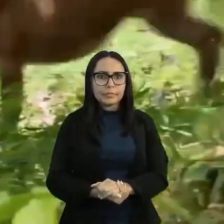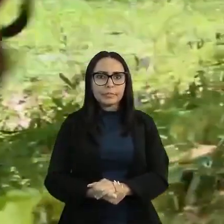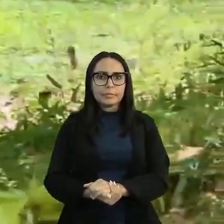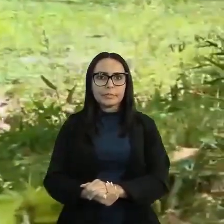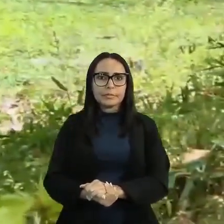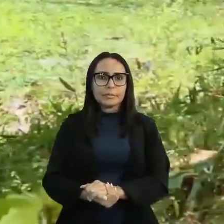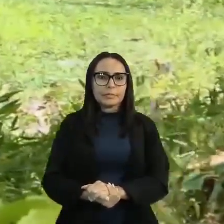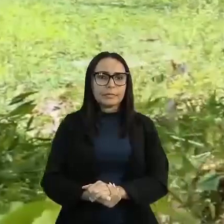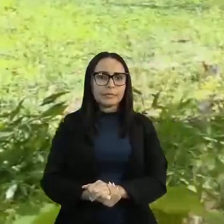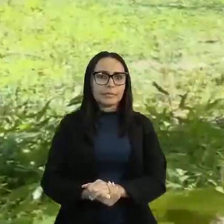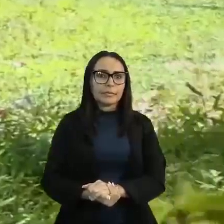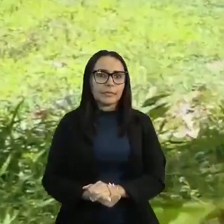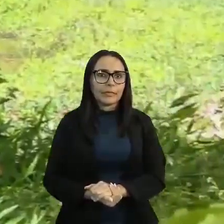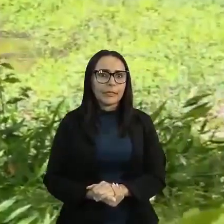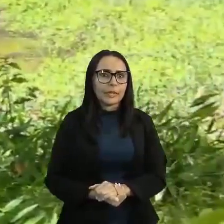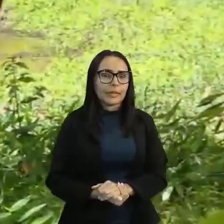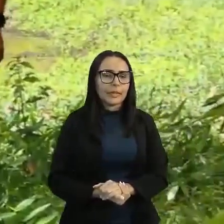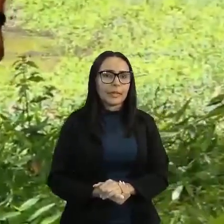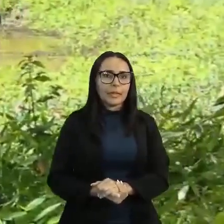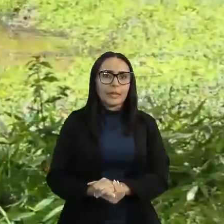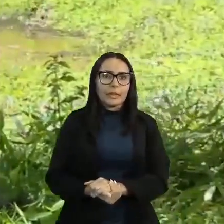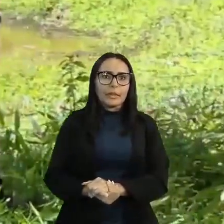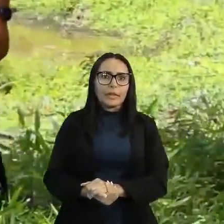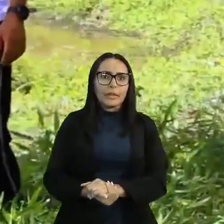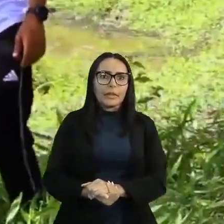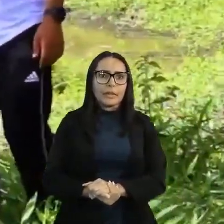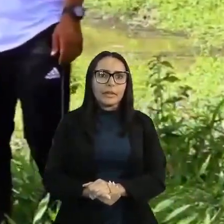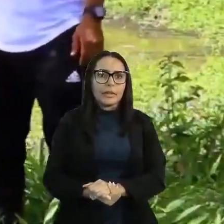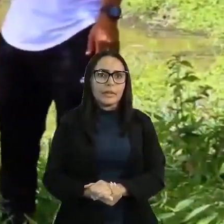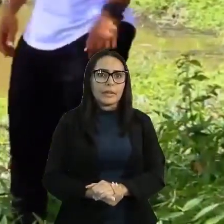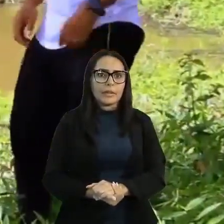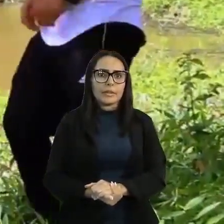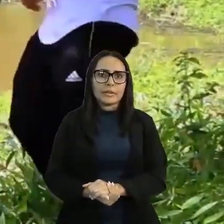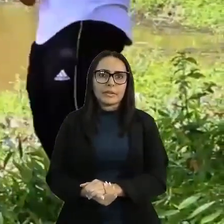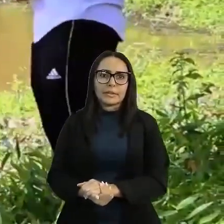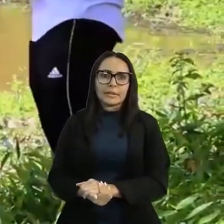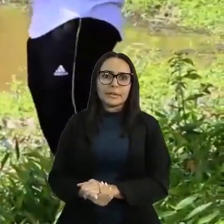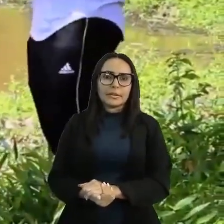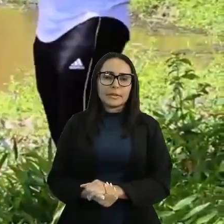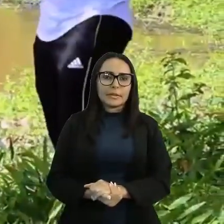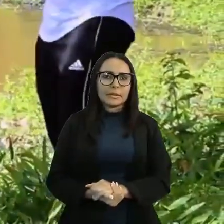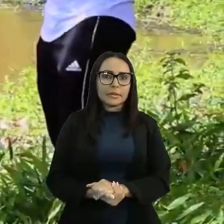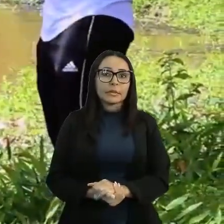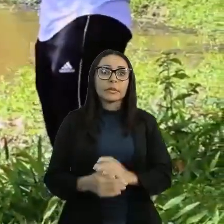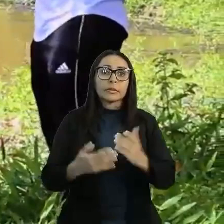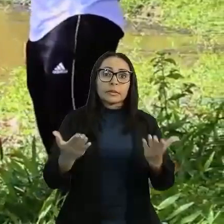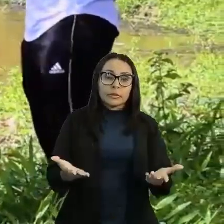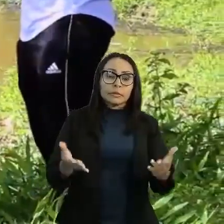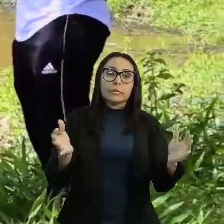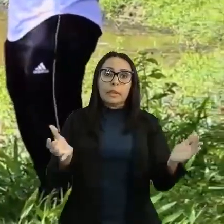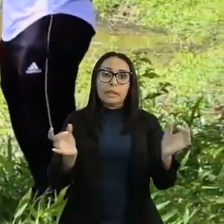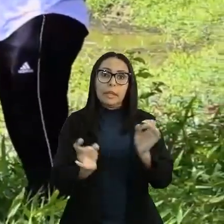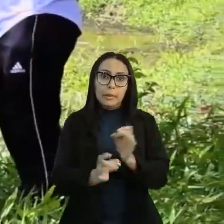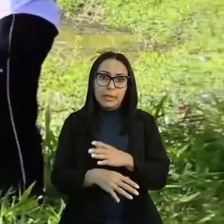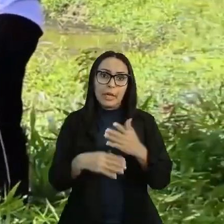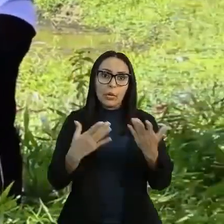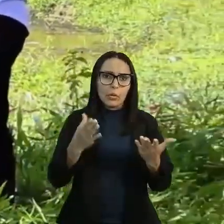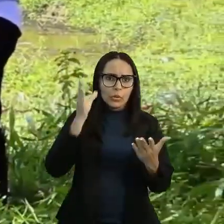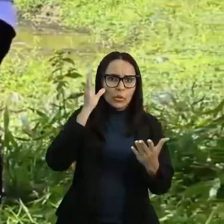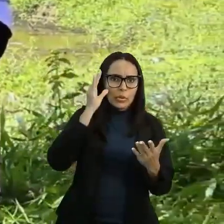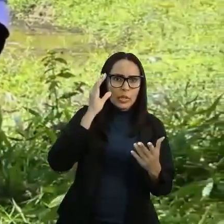Por mantras e sim. Ele nos ajuda, essa vibração ajuda a purificar a nossa mente, o nosso coração e